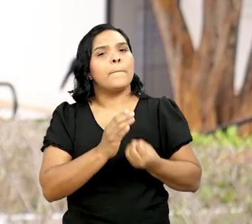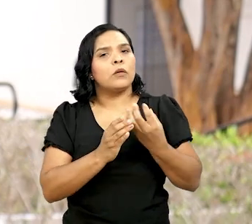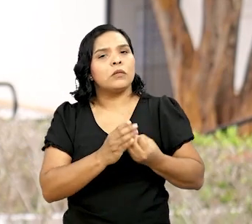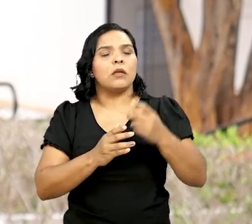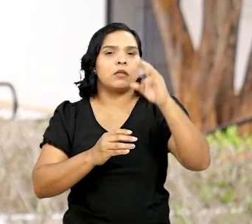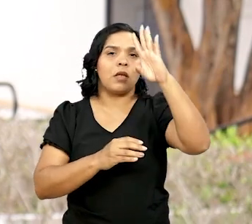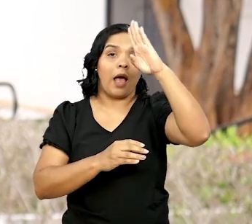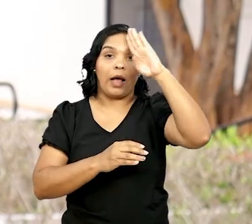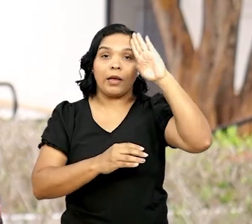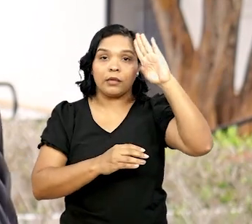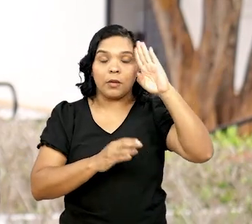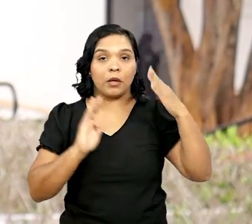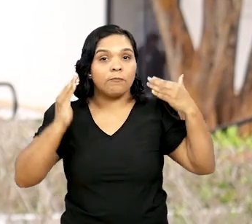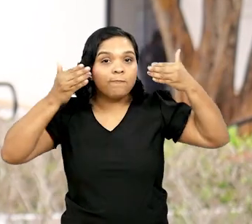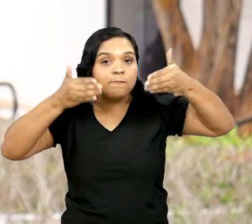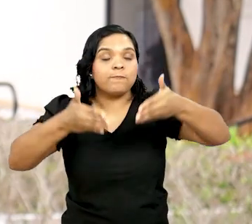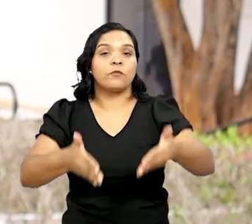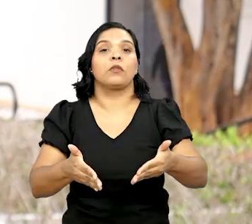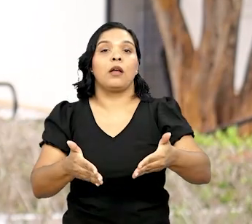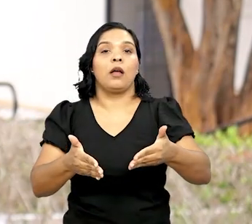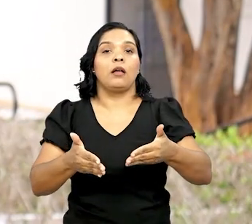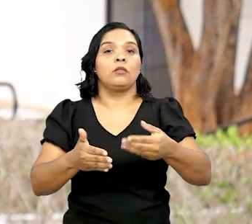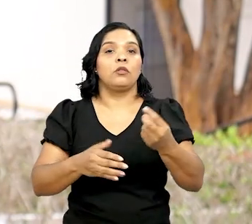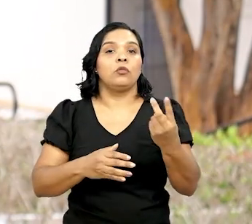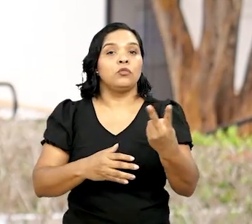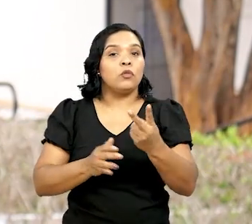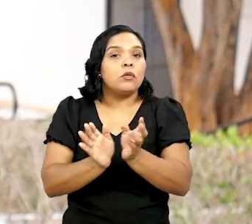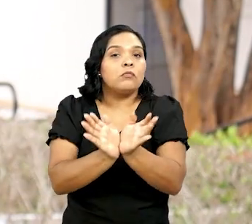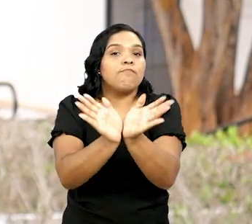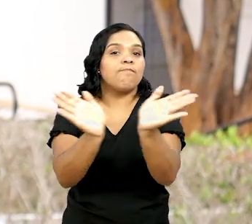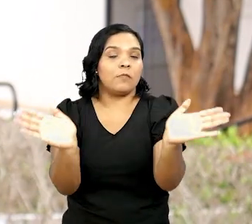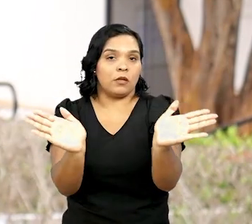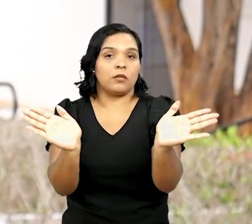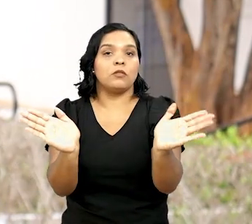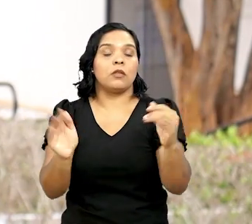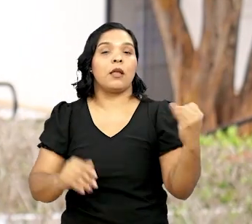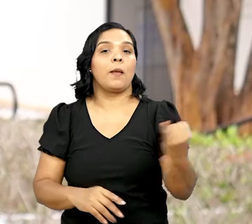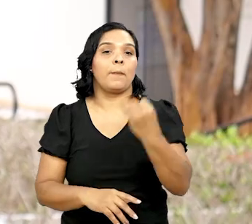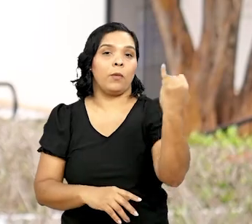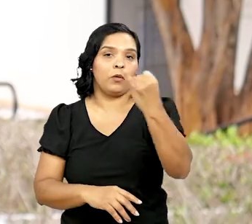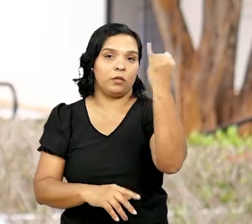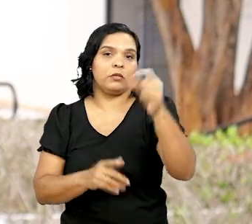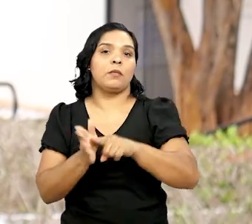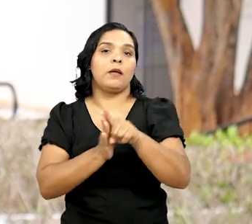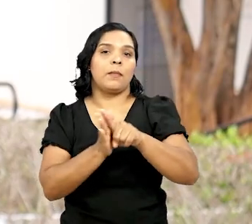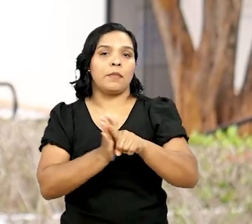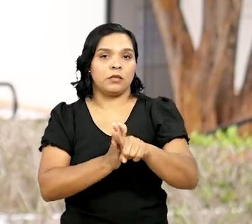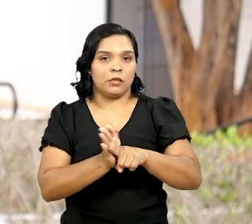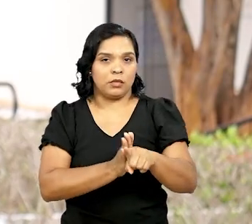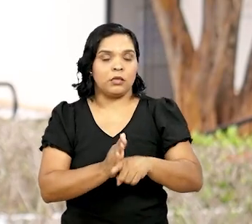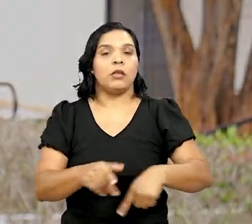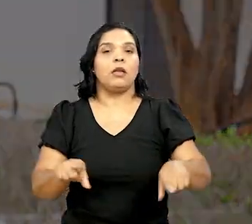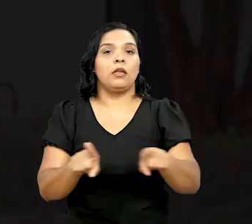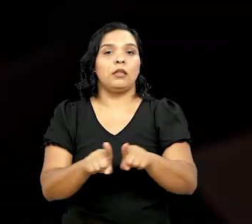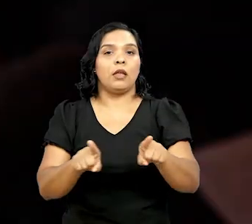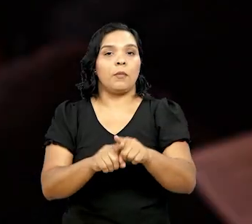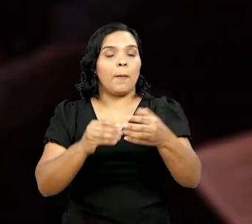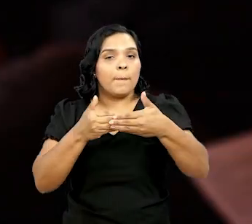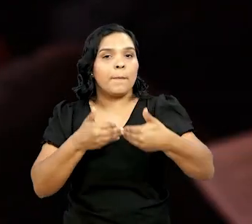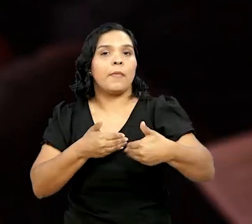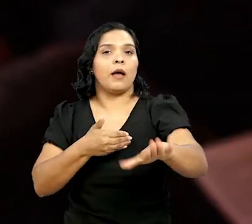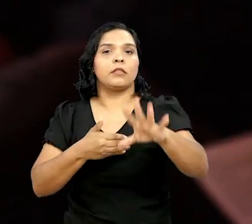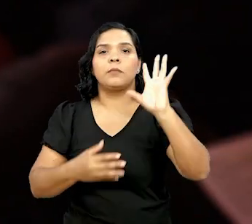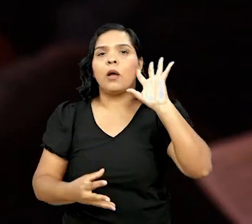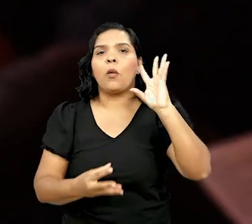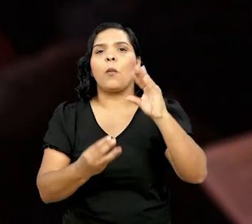sendo as produções acadêmicas direcionadas para esses dois eixos que são importantes para essa pesquisa, né? E aí a